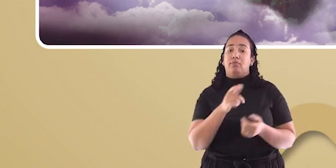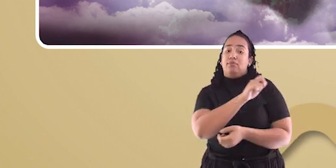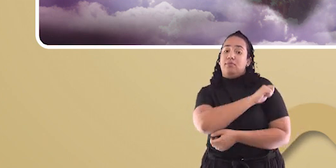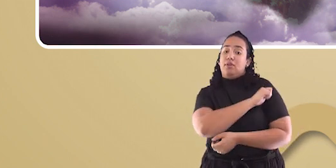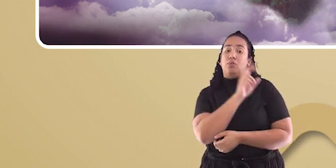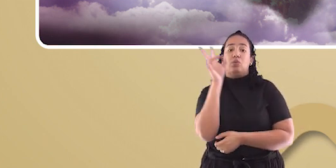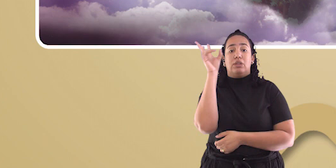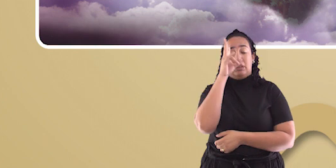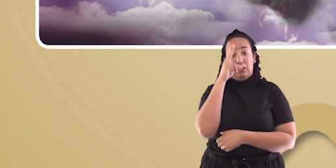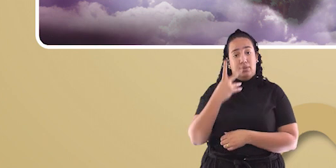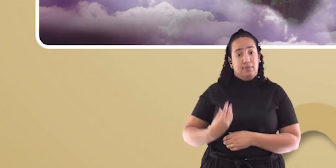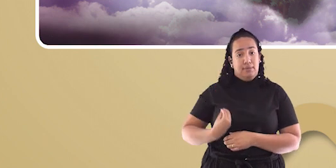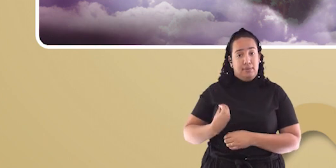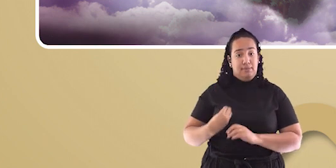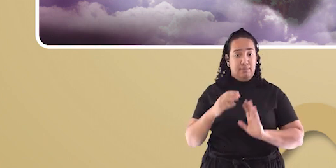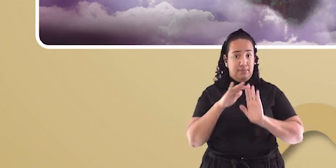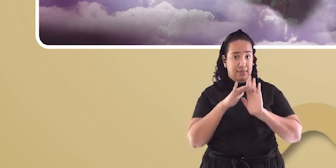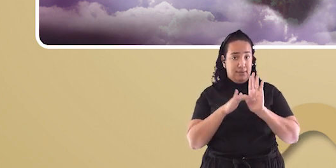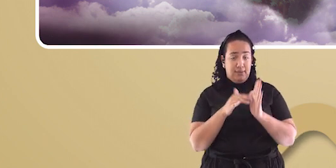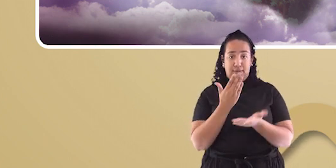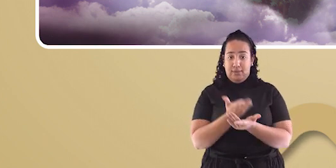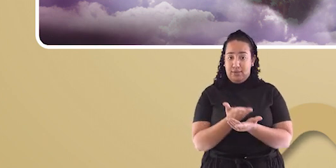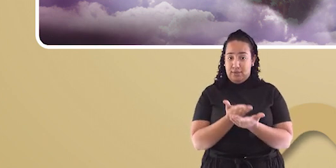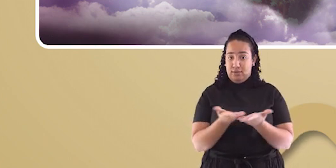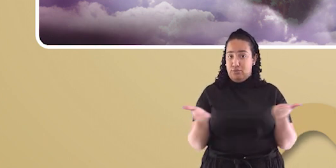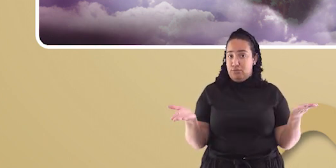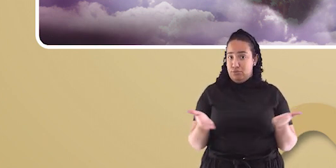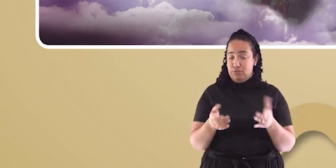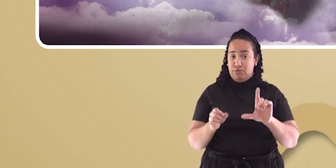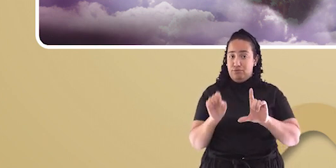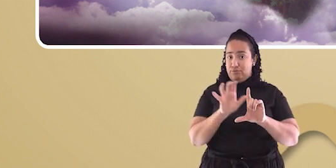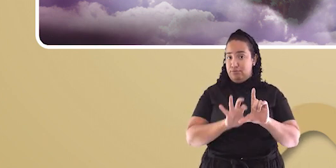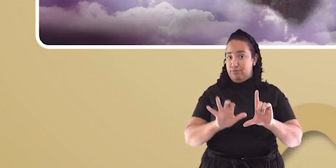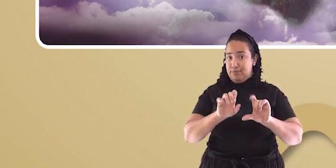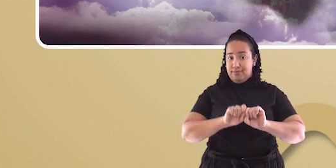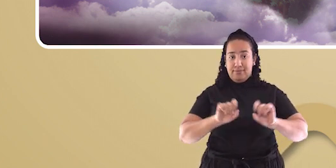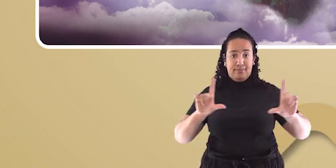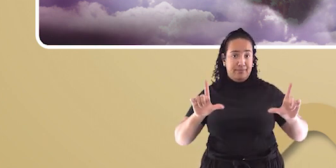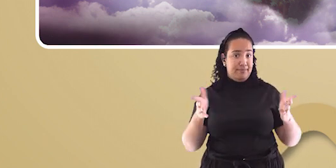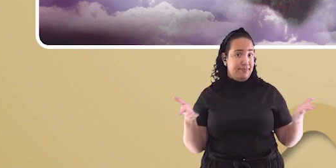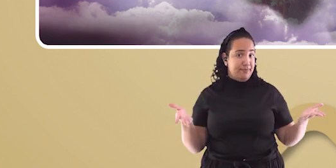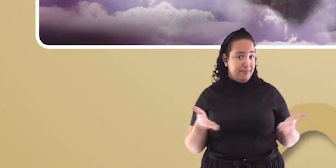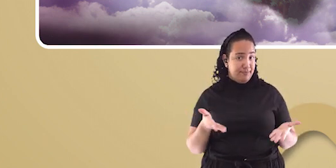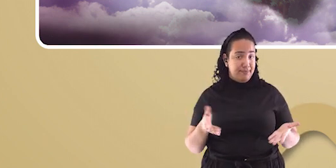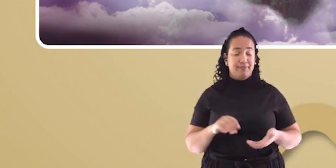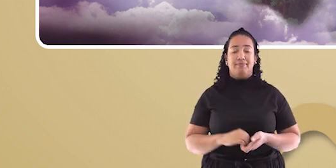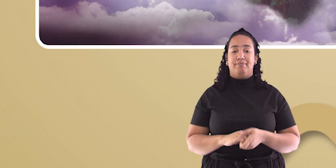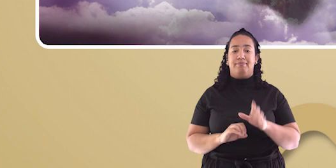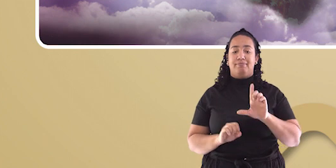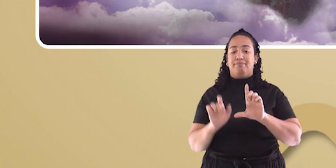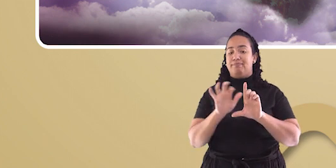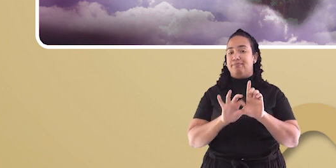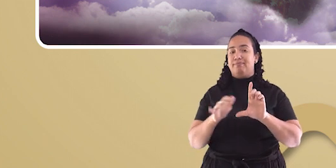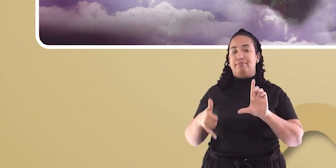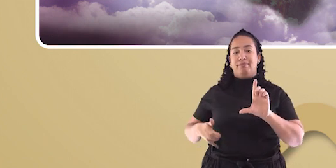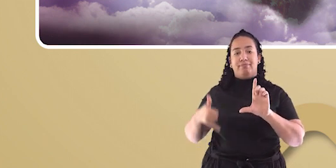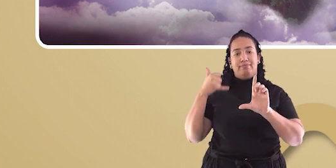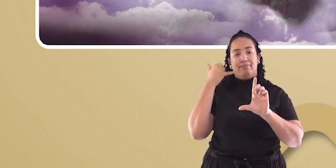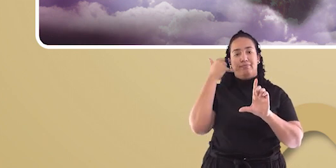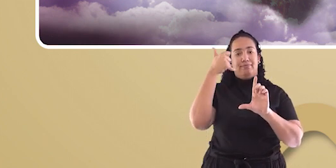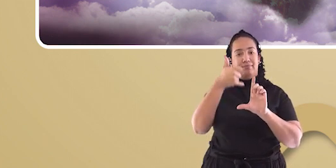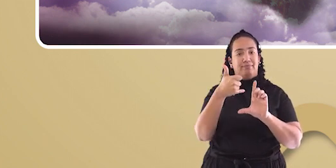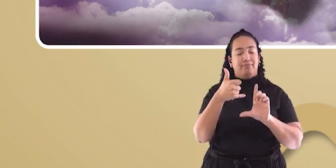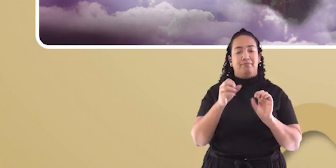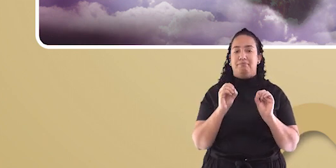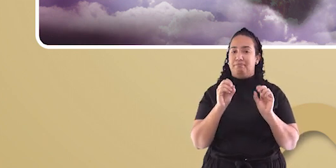favor, de registrar sua presença nessa aula pelo QR Code que está aqui na tela. Aponte a câmera do seu celular para ele e marque presença, ok?